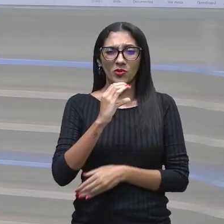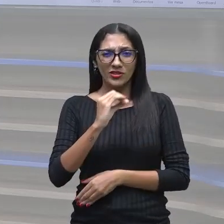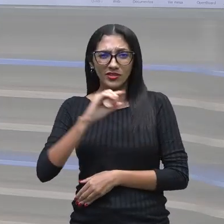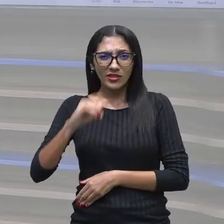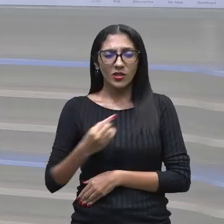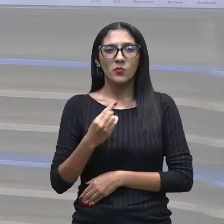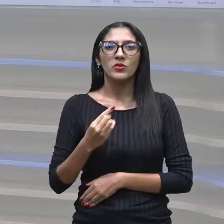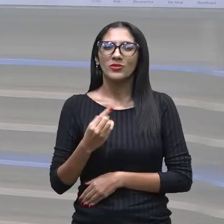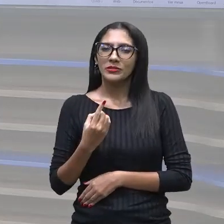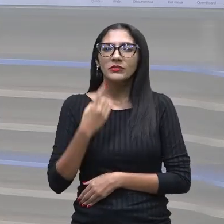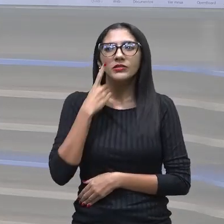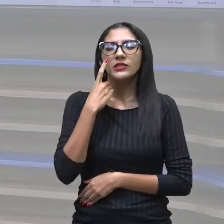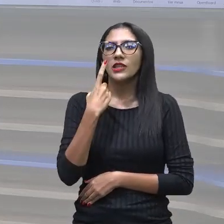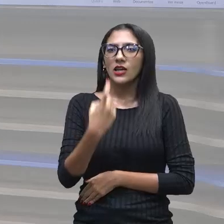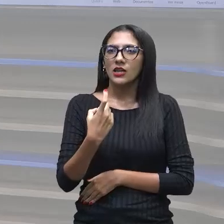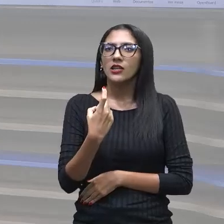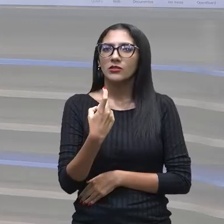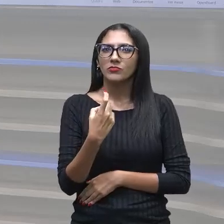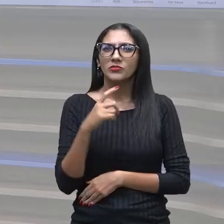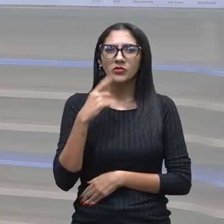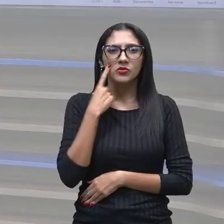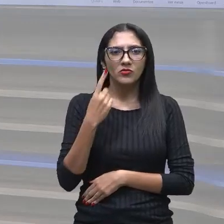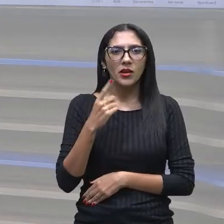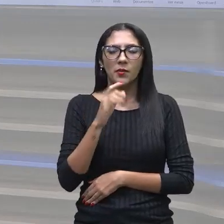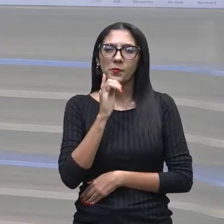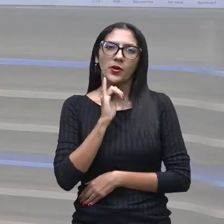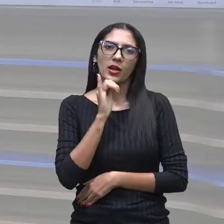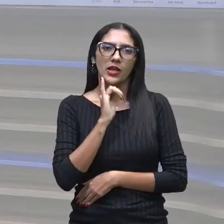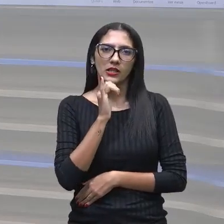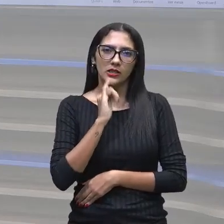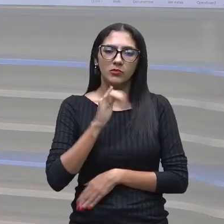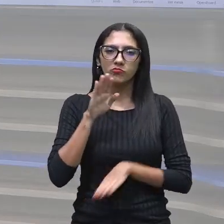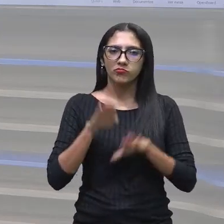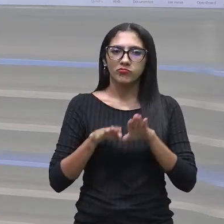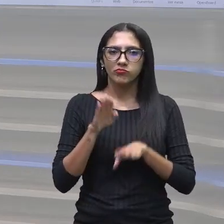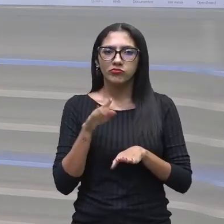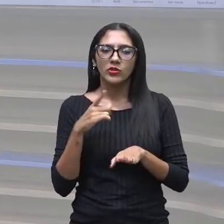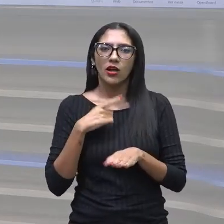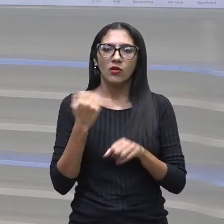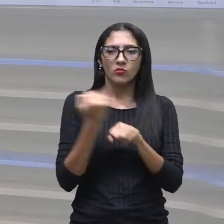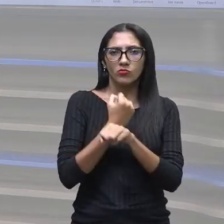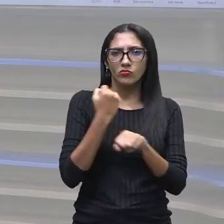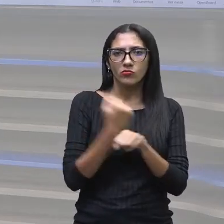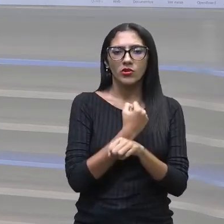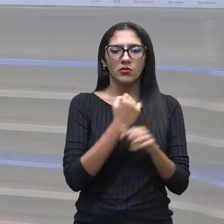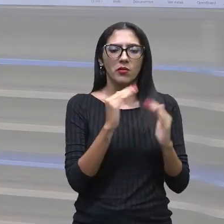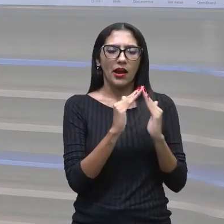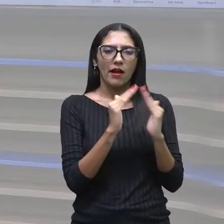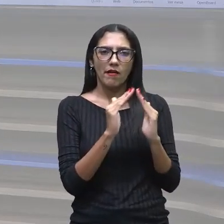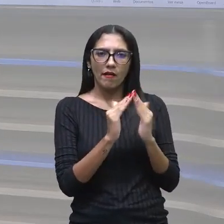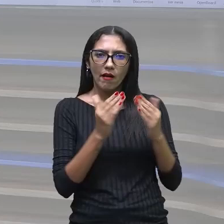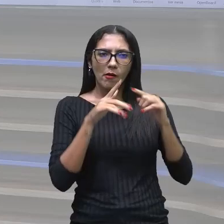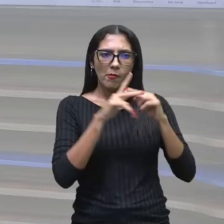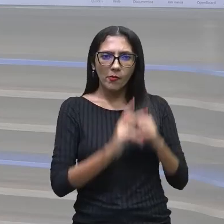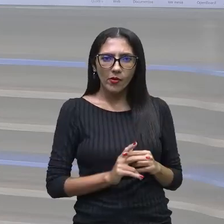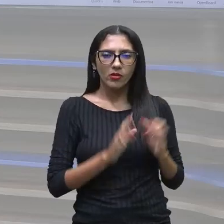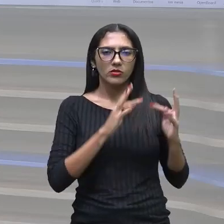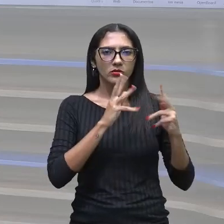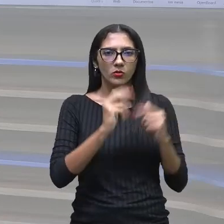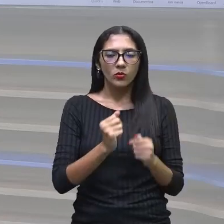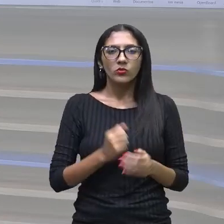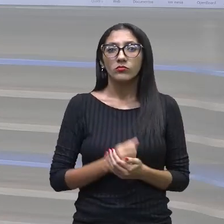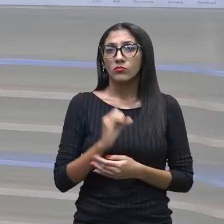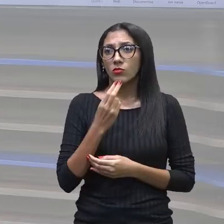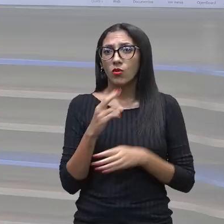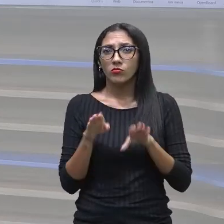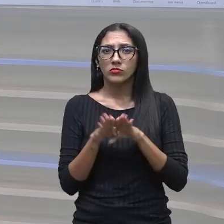você tire. Por quê? Com 80 mil você de repente consegue fazer uma boa reforma na sua casa, você consegue